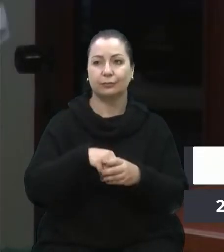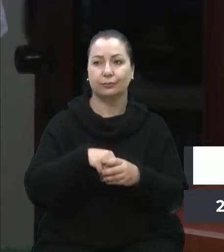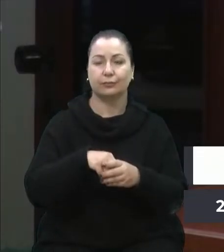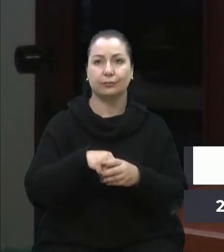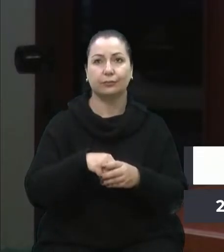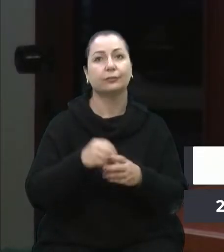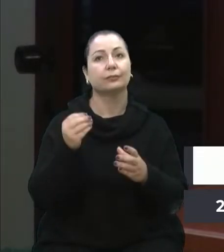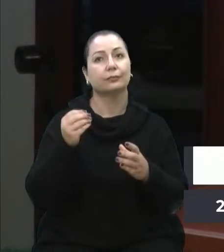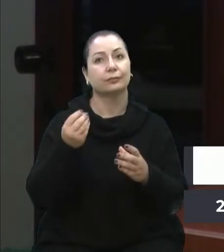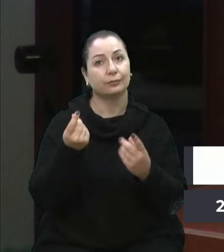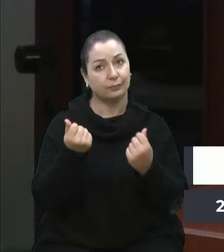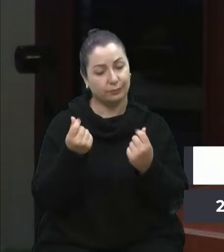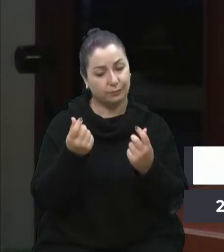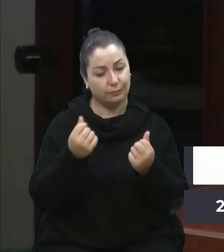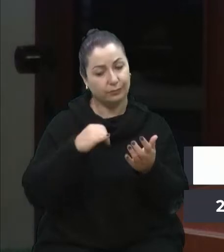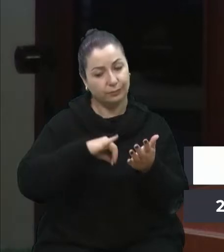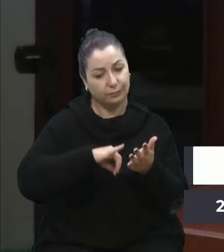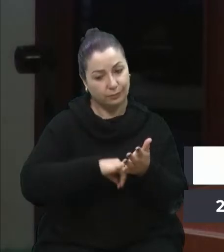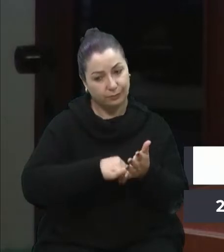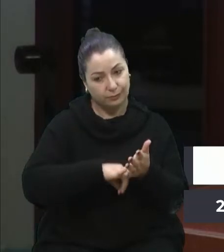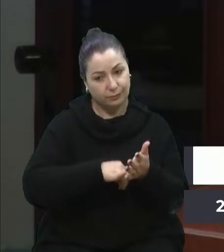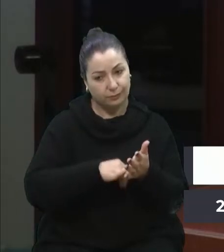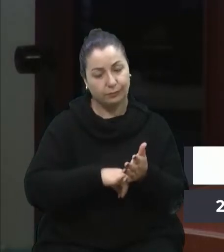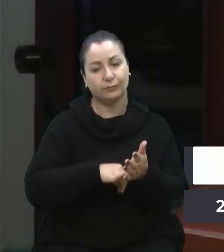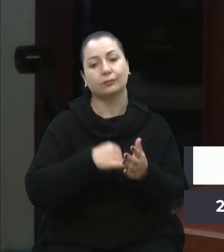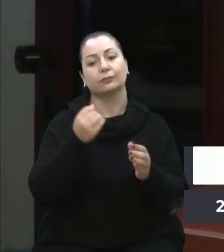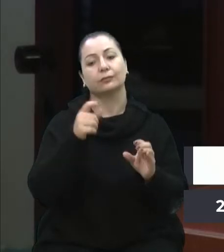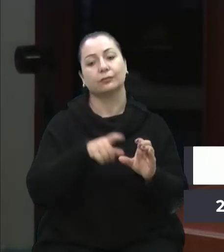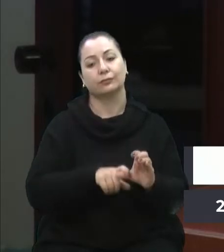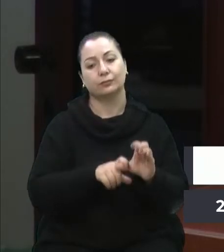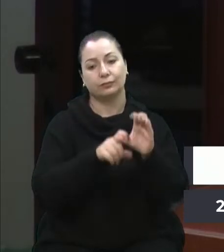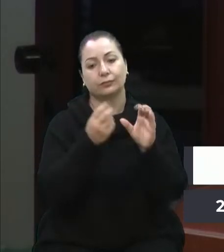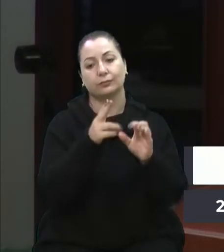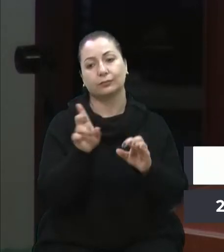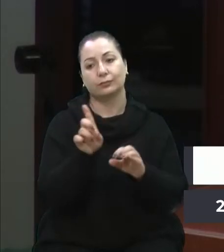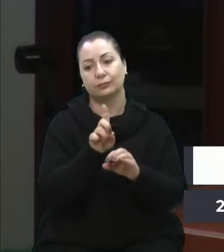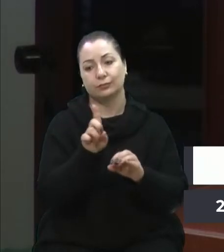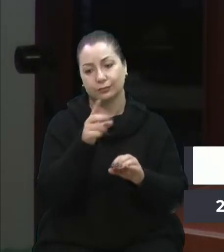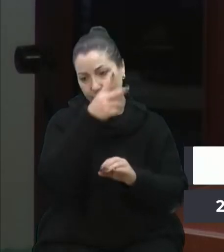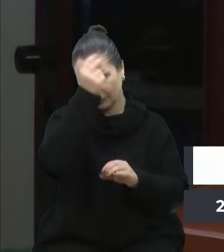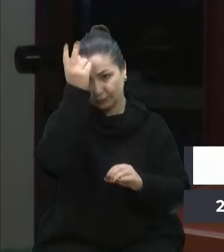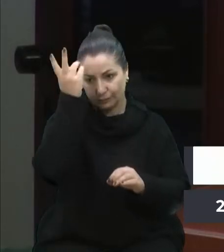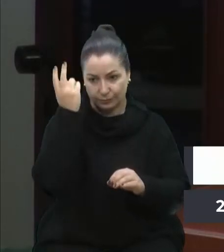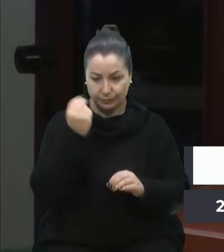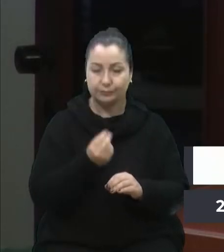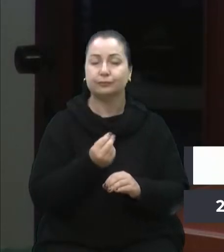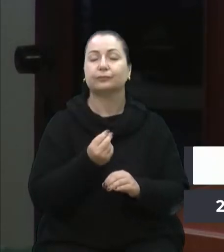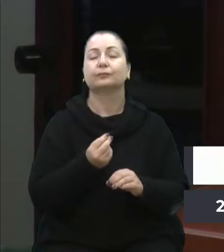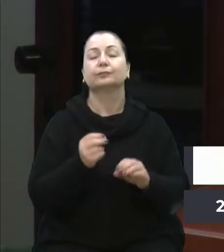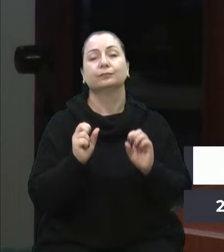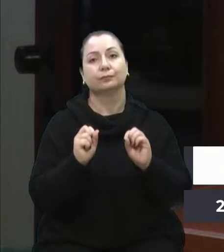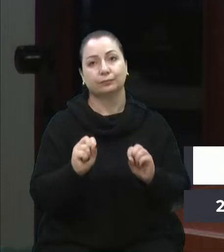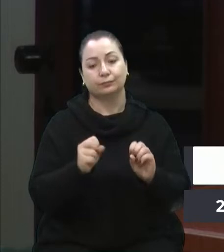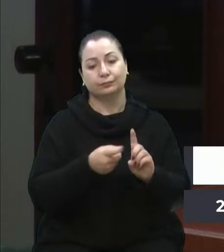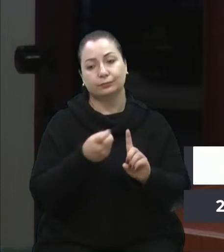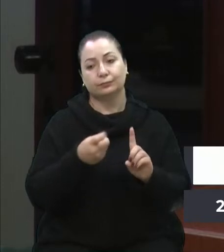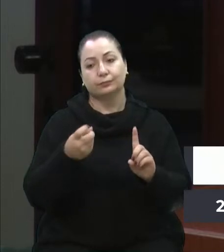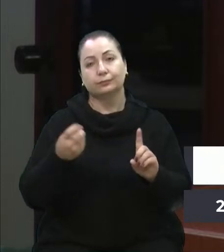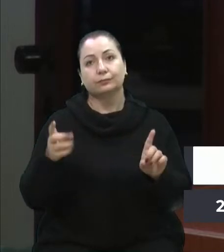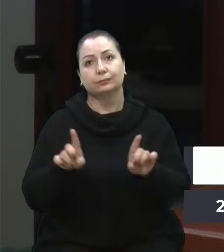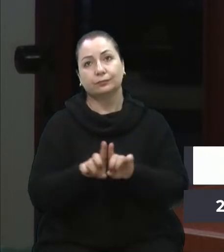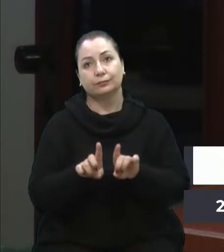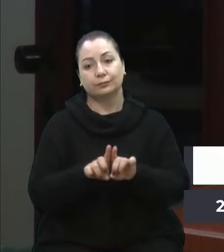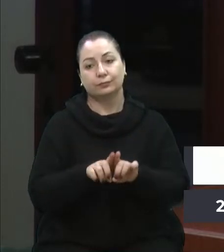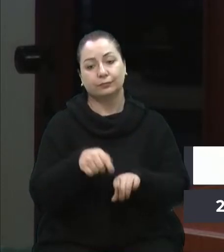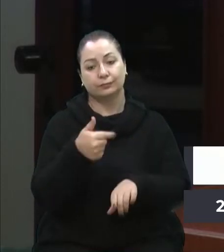tributários inscritos em dívida ativa ou não, junto à Fazenda Municipal, da administração direta ou indireta, poderão ser parcelados também os